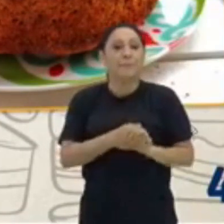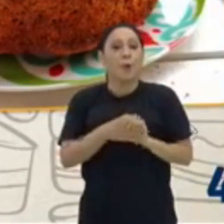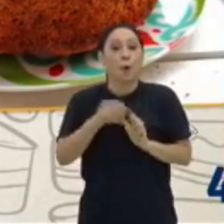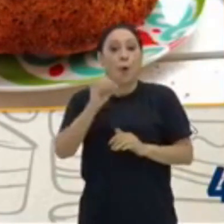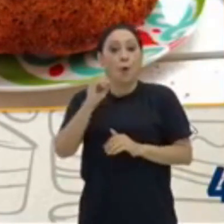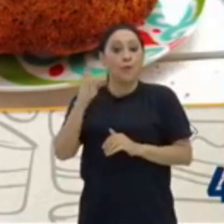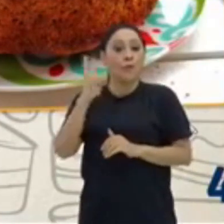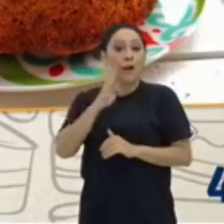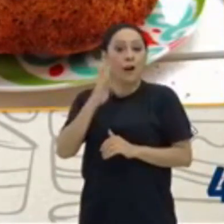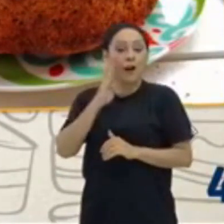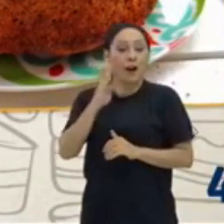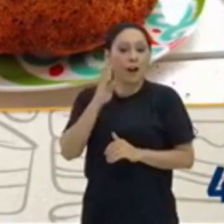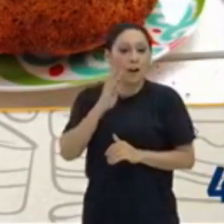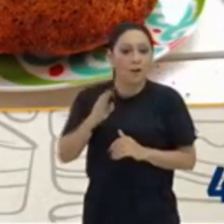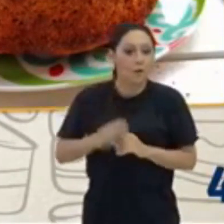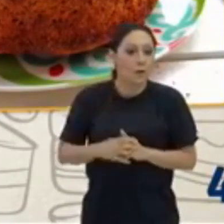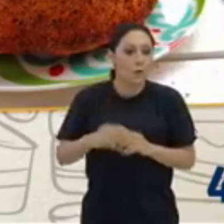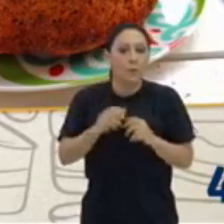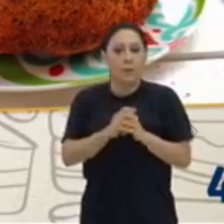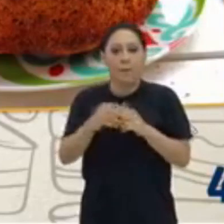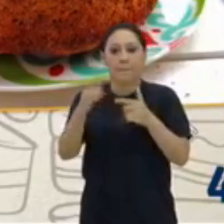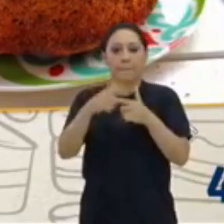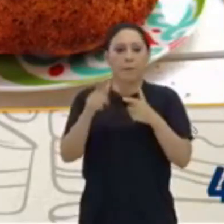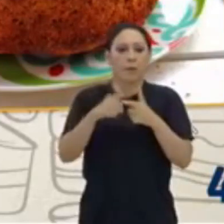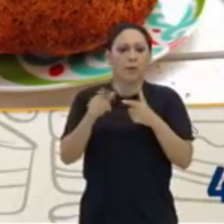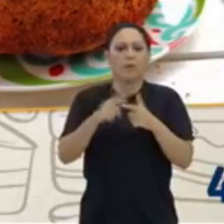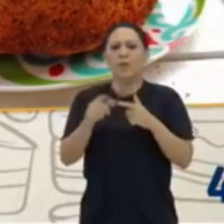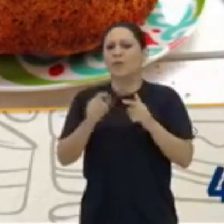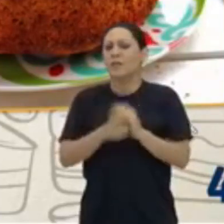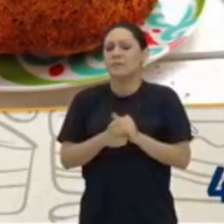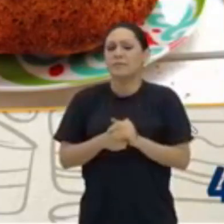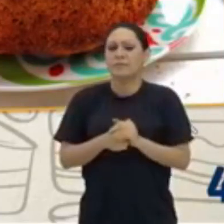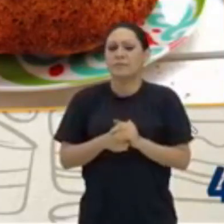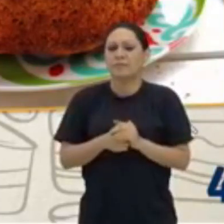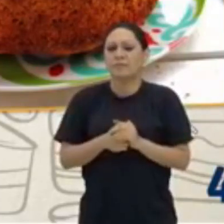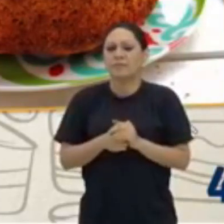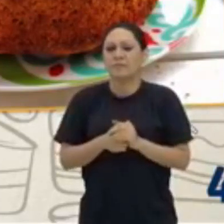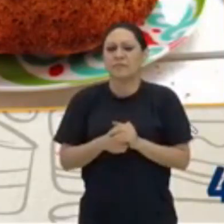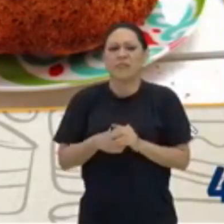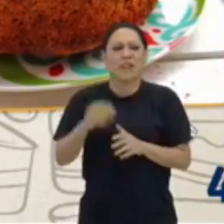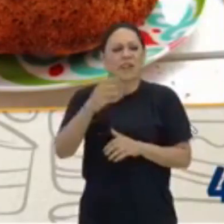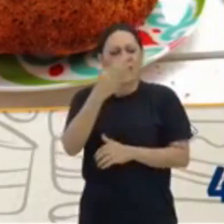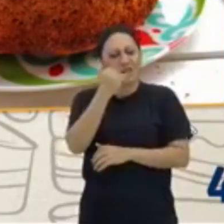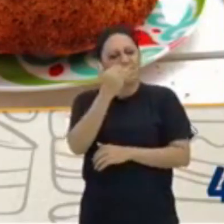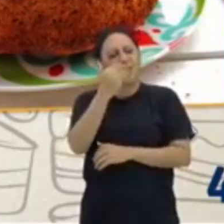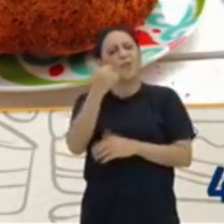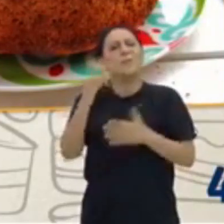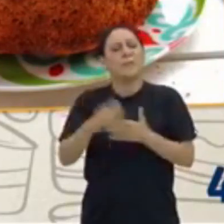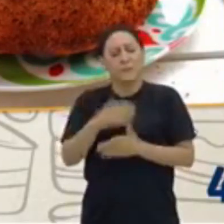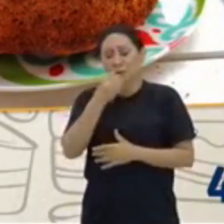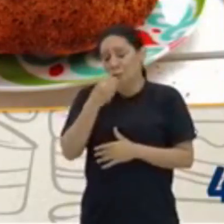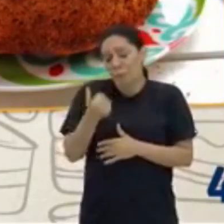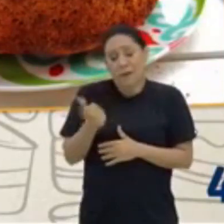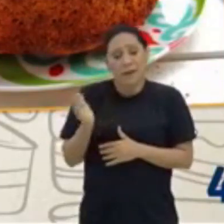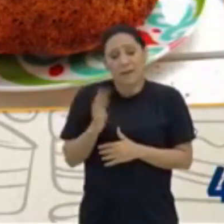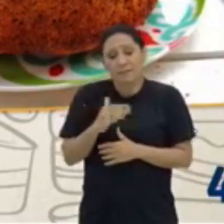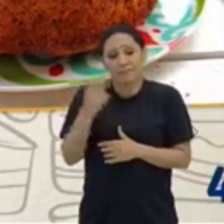Opa! Olha só, Fernando, uma situação, um problema. O pessoal, por isso que o pessoal fala, né, Fernando, que é só sem falar de comida, né? Mas tudo bem, olha